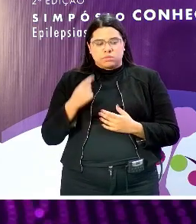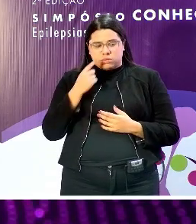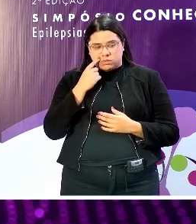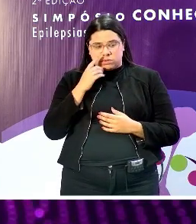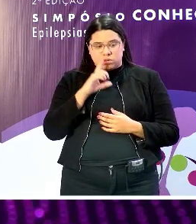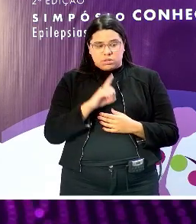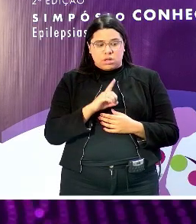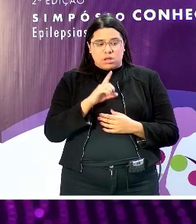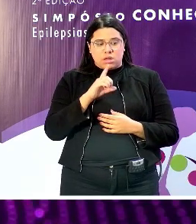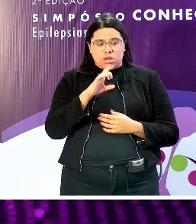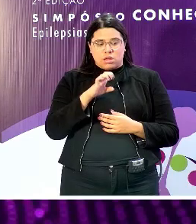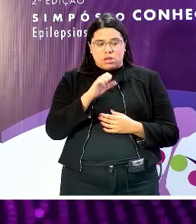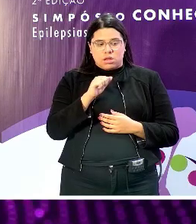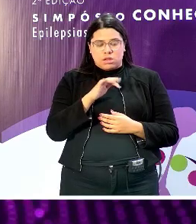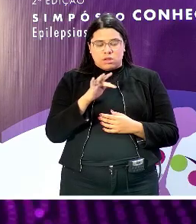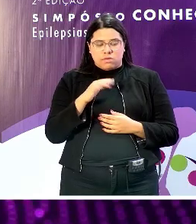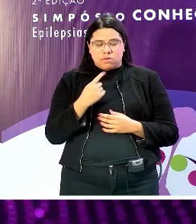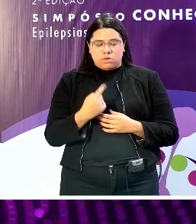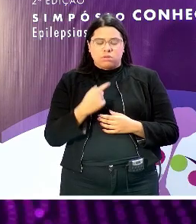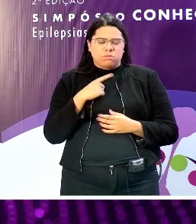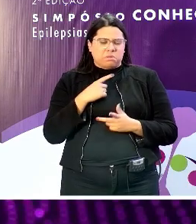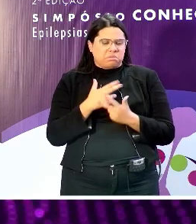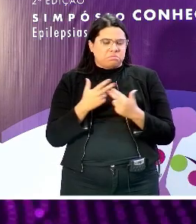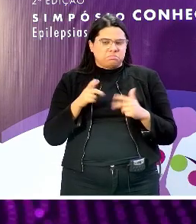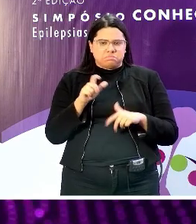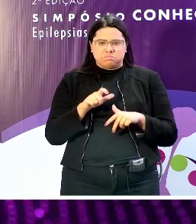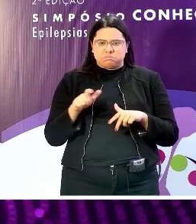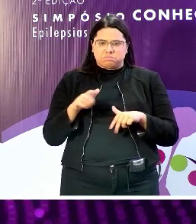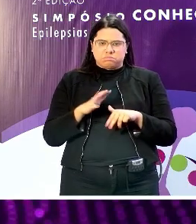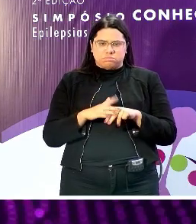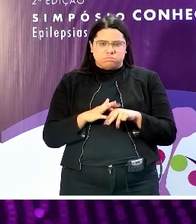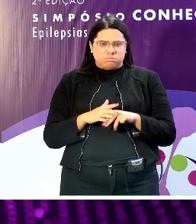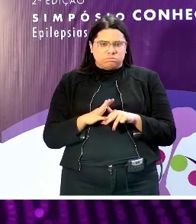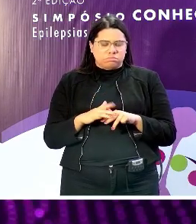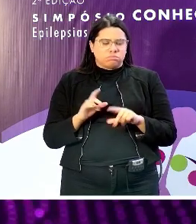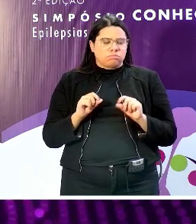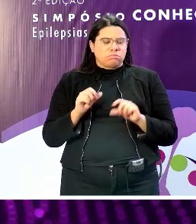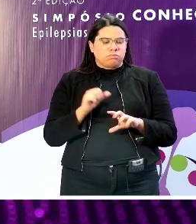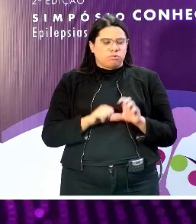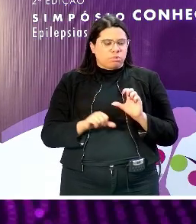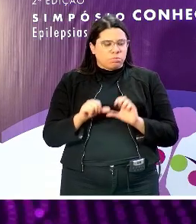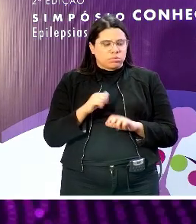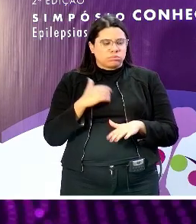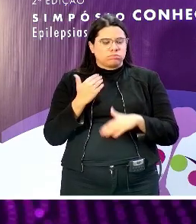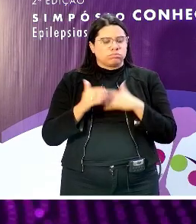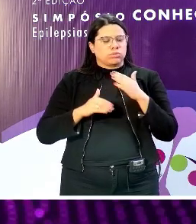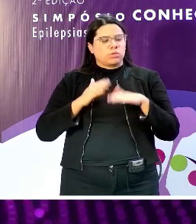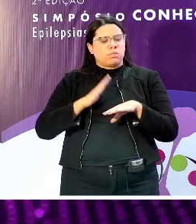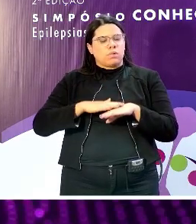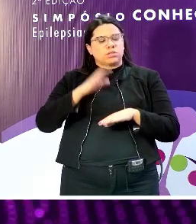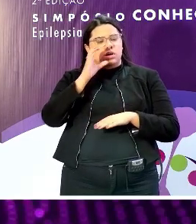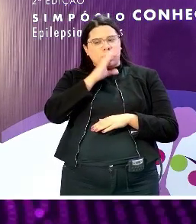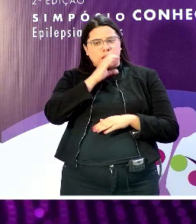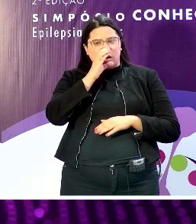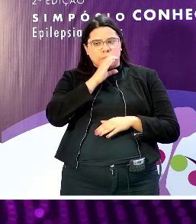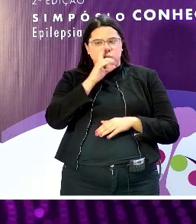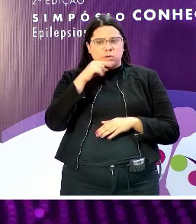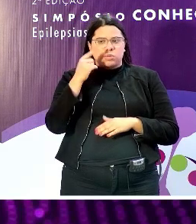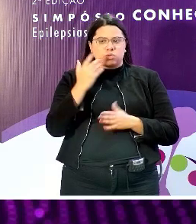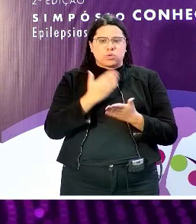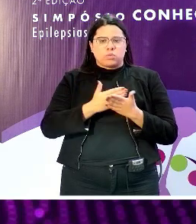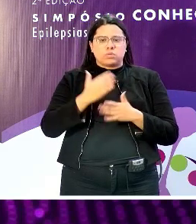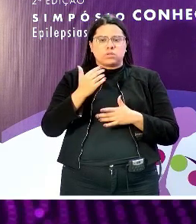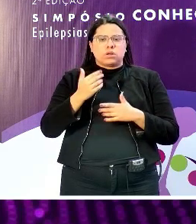DAF1, a gente teve vários pacientes que foram progredindo com a hipotonia muito mais rápido após começar o tratamento